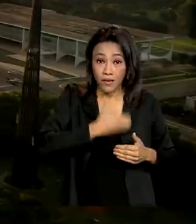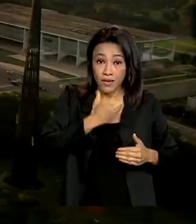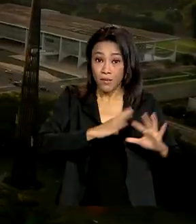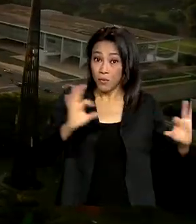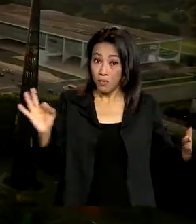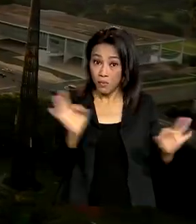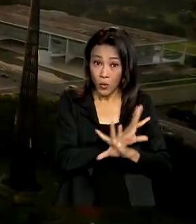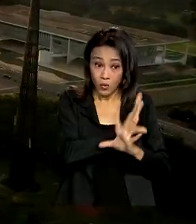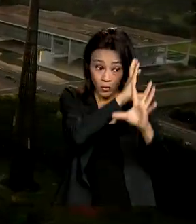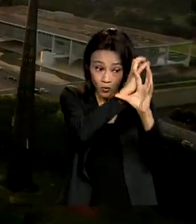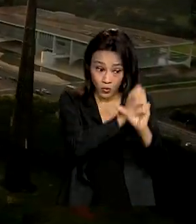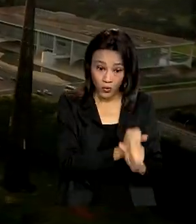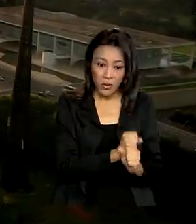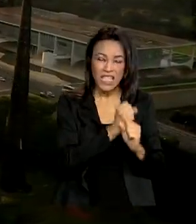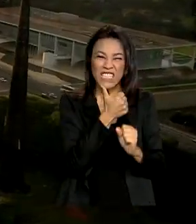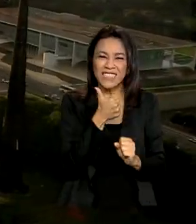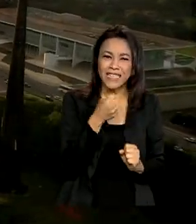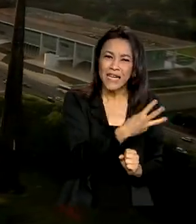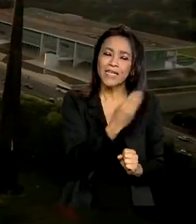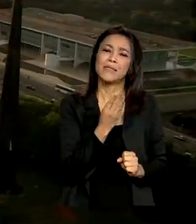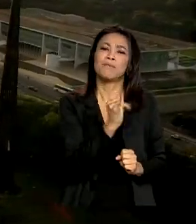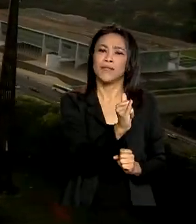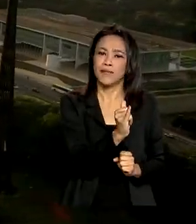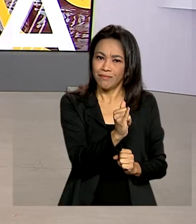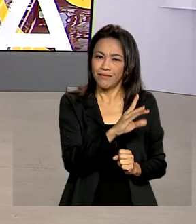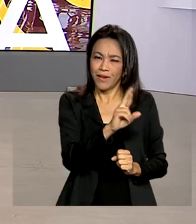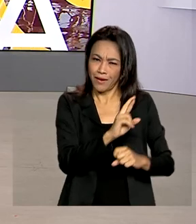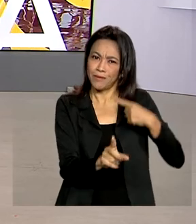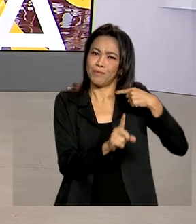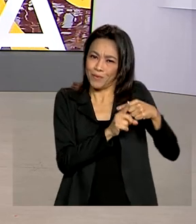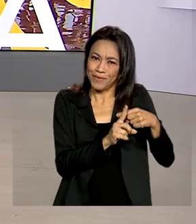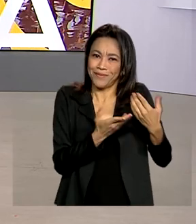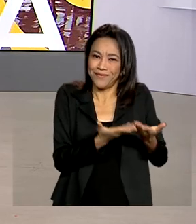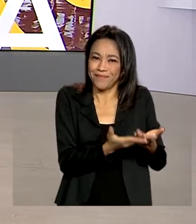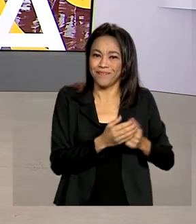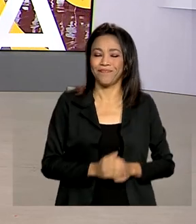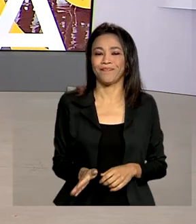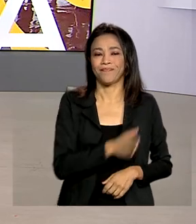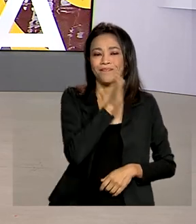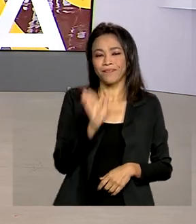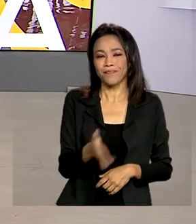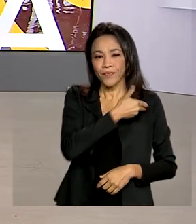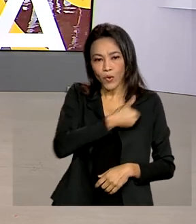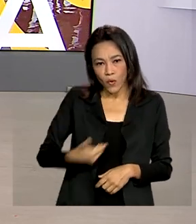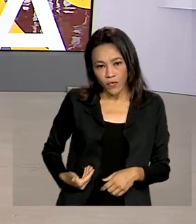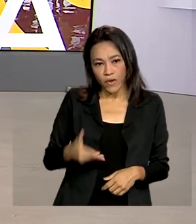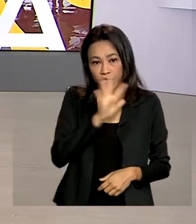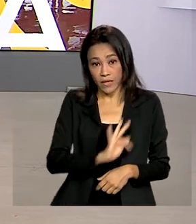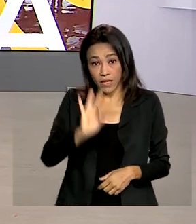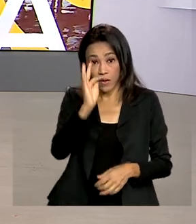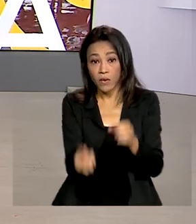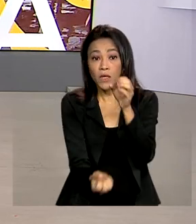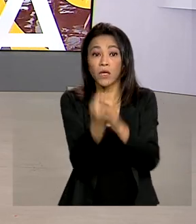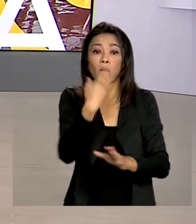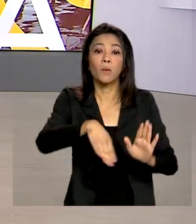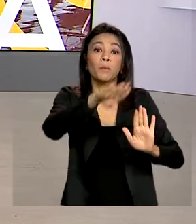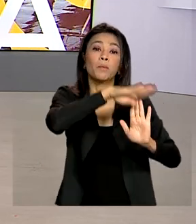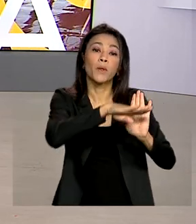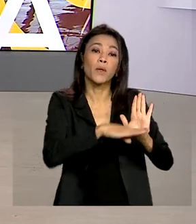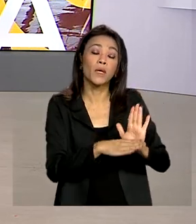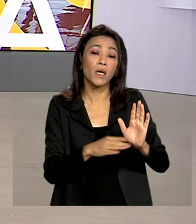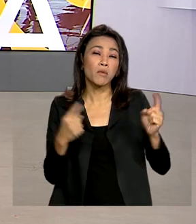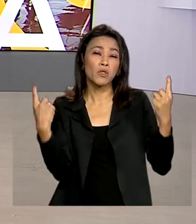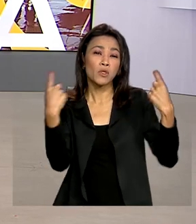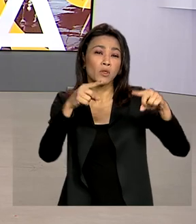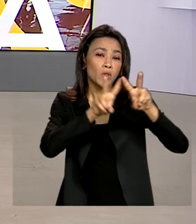públicas de 13 bilhões e meio de reais o governo federal criou o programa de prevenção e combate